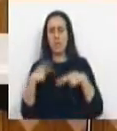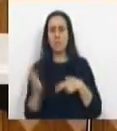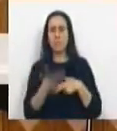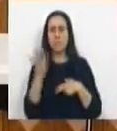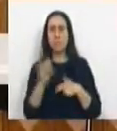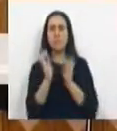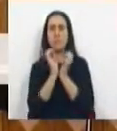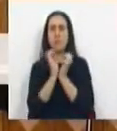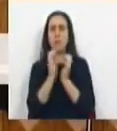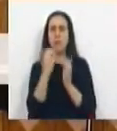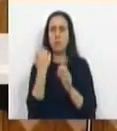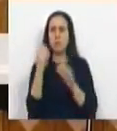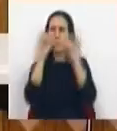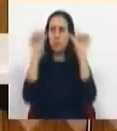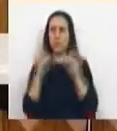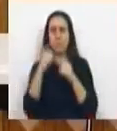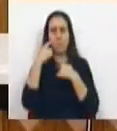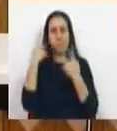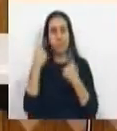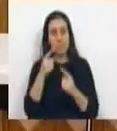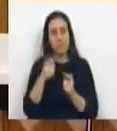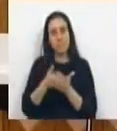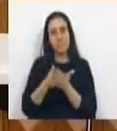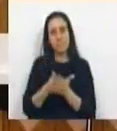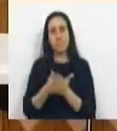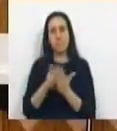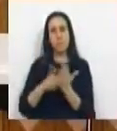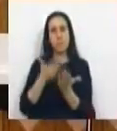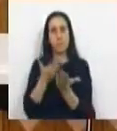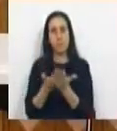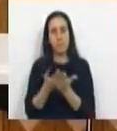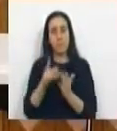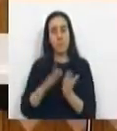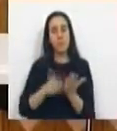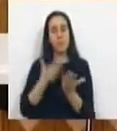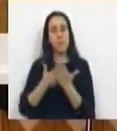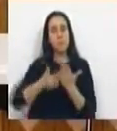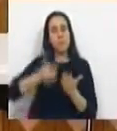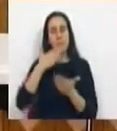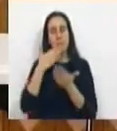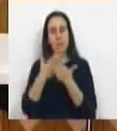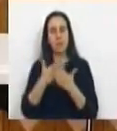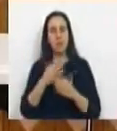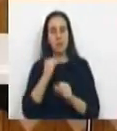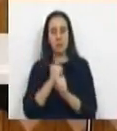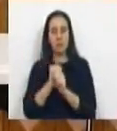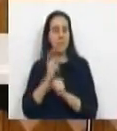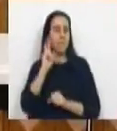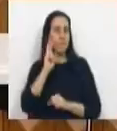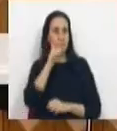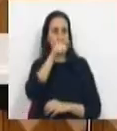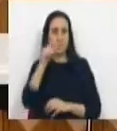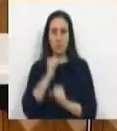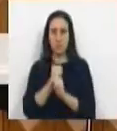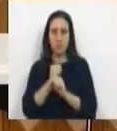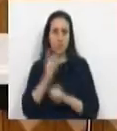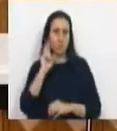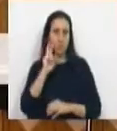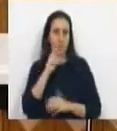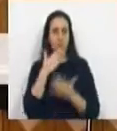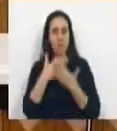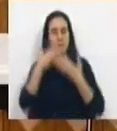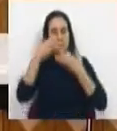de segurança social que apresentamos esta proposta. Esta proposta é um contributo fundamental na valorização do trabalho e dos trabalhadores, na